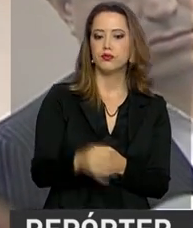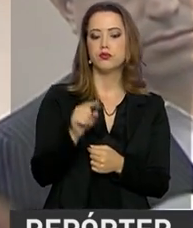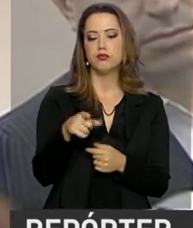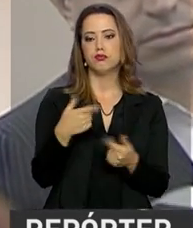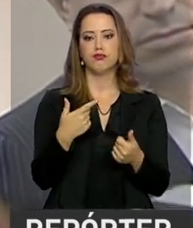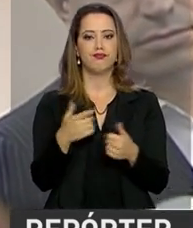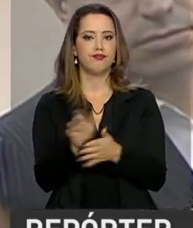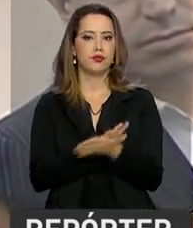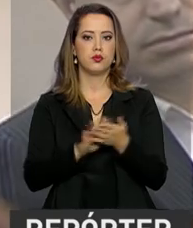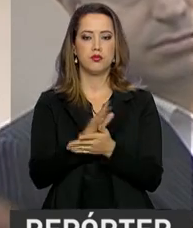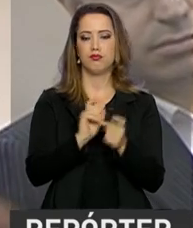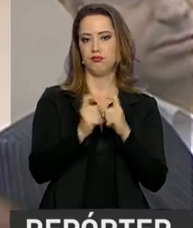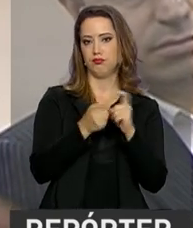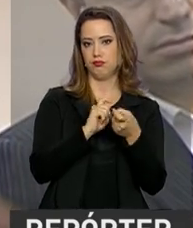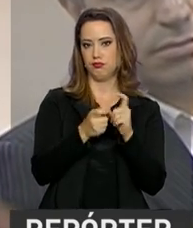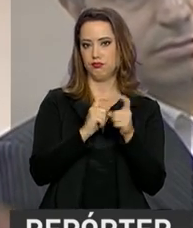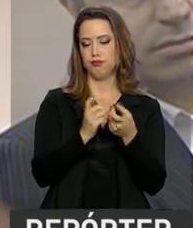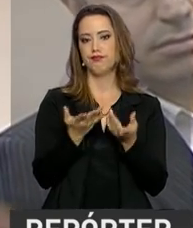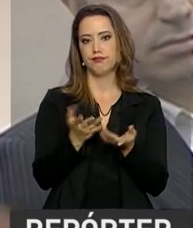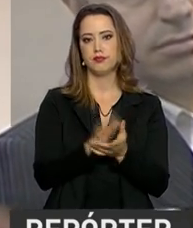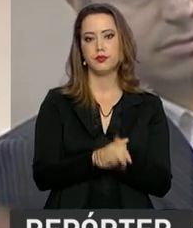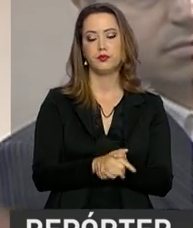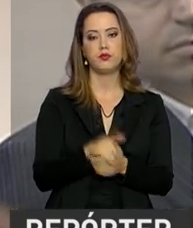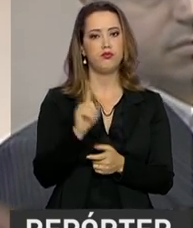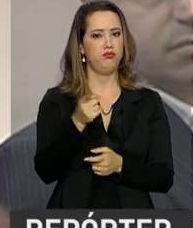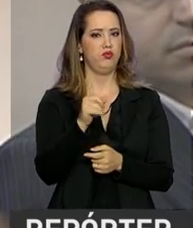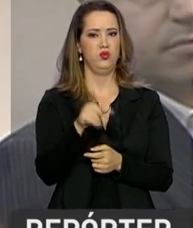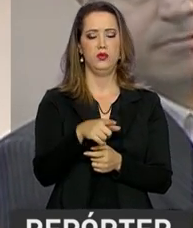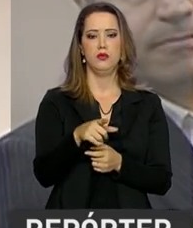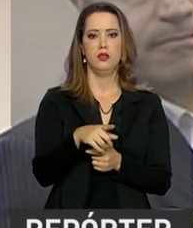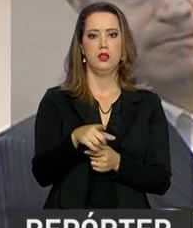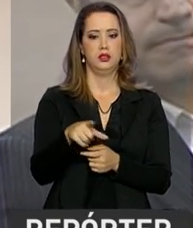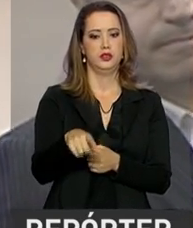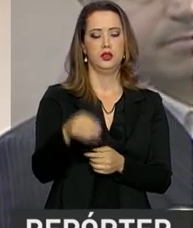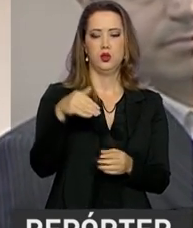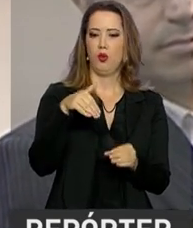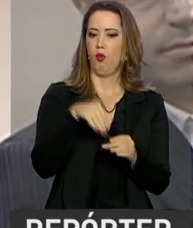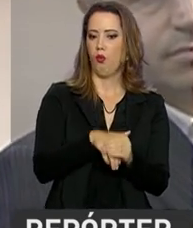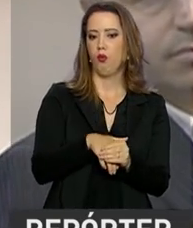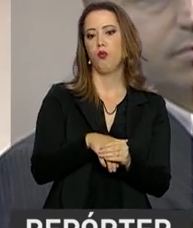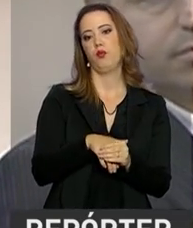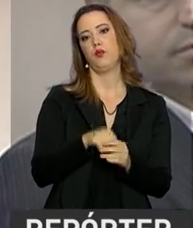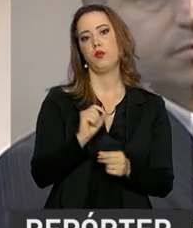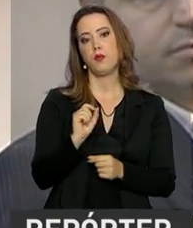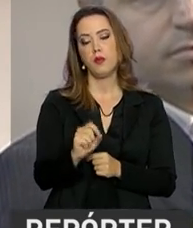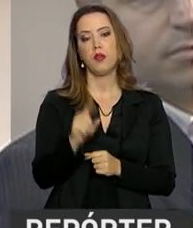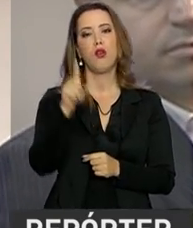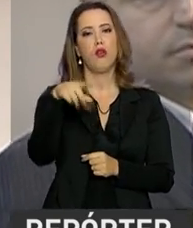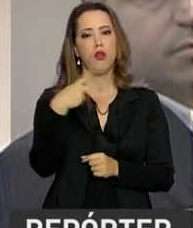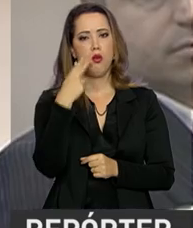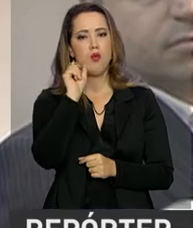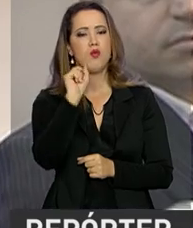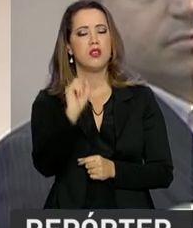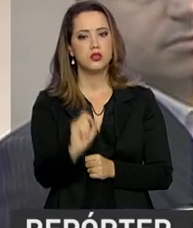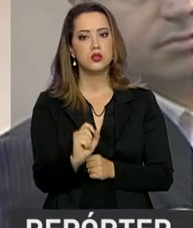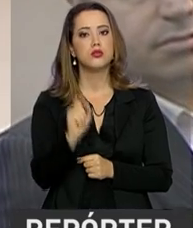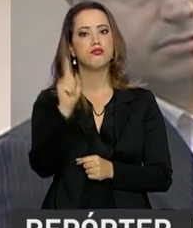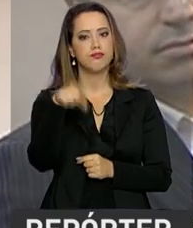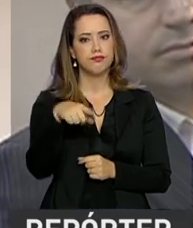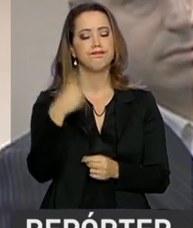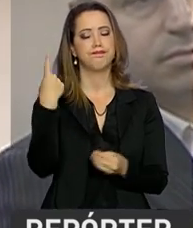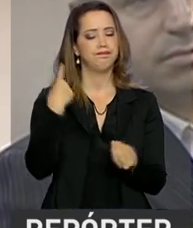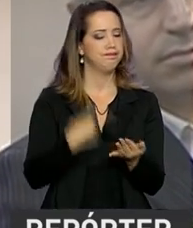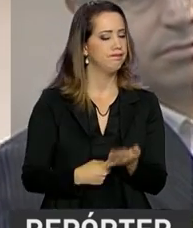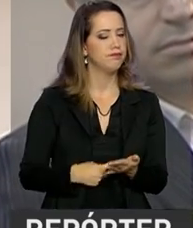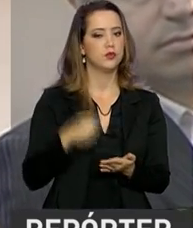de gestão e não era maioria ela não não deliberava então eu acho que isso terá Obrigatoriamente que